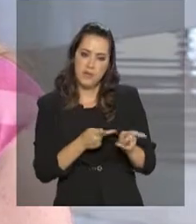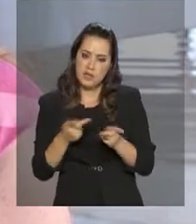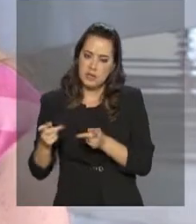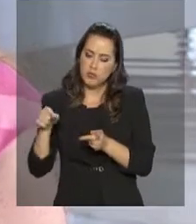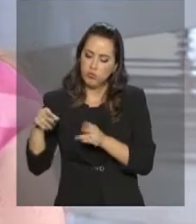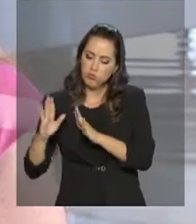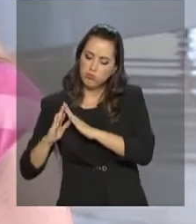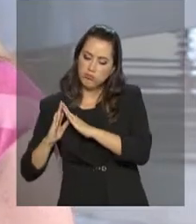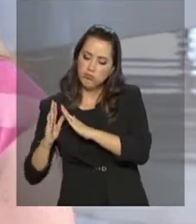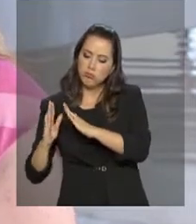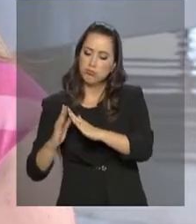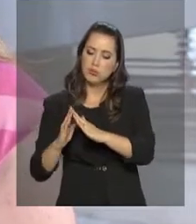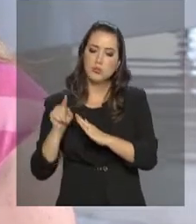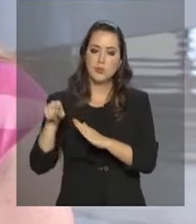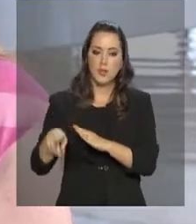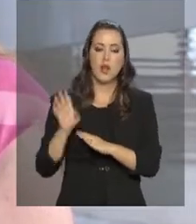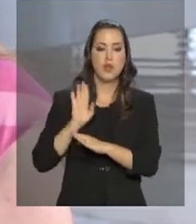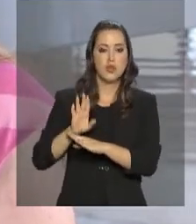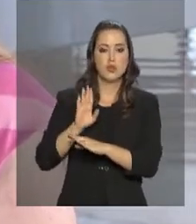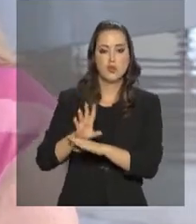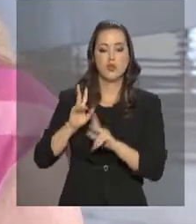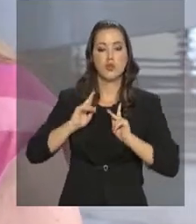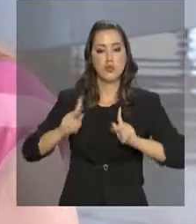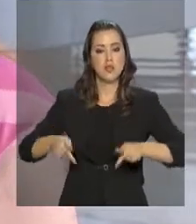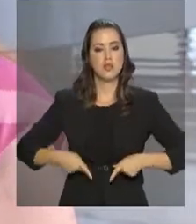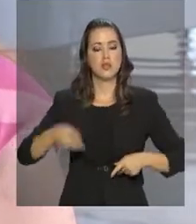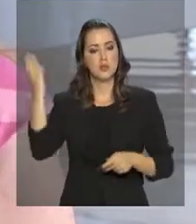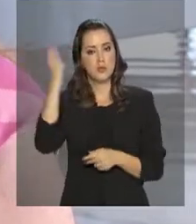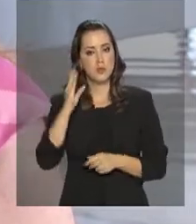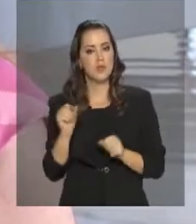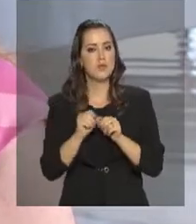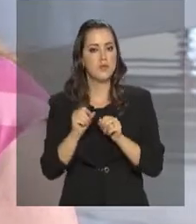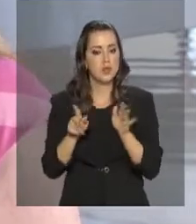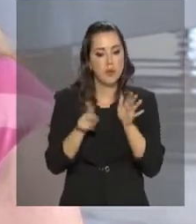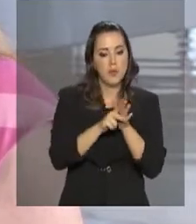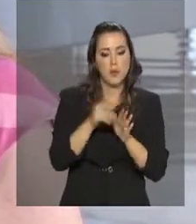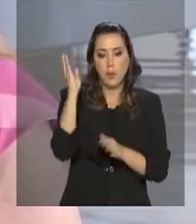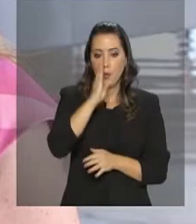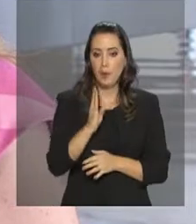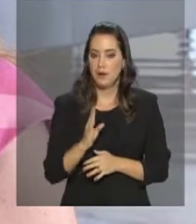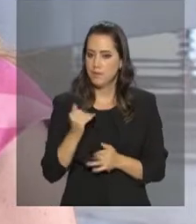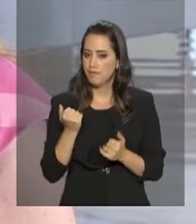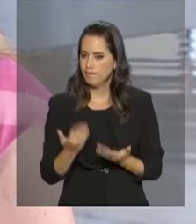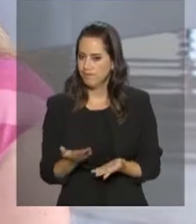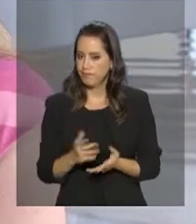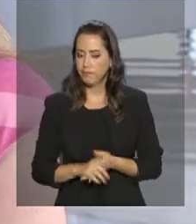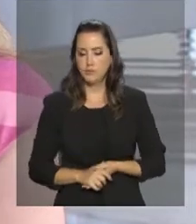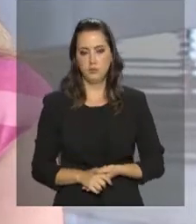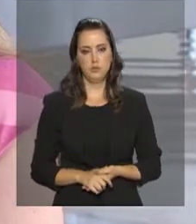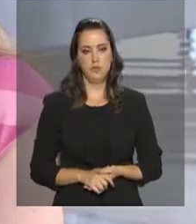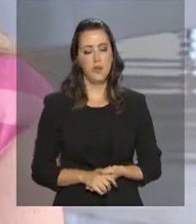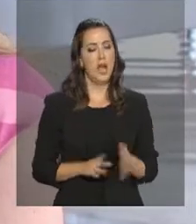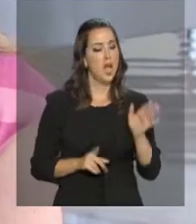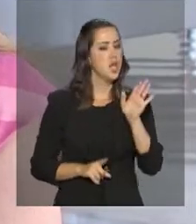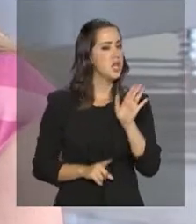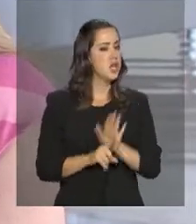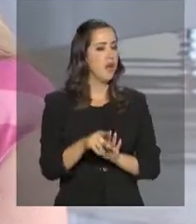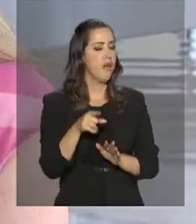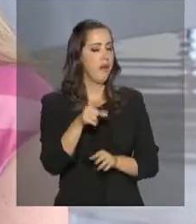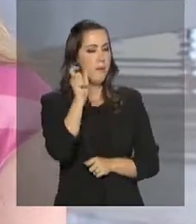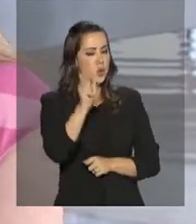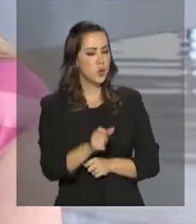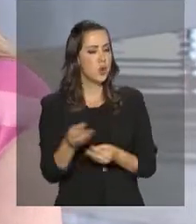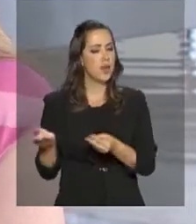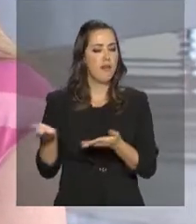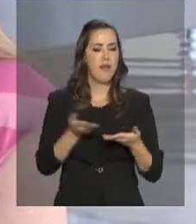essa já é a maior ajuda humanitária que o Brasil faz em território nacional. Viviane, por quem eles são recebidos